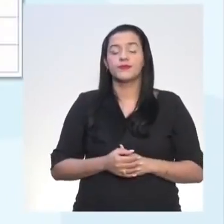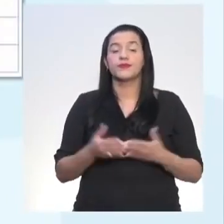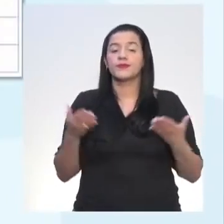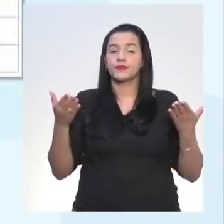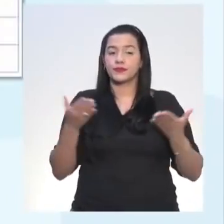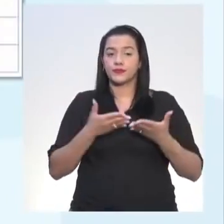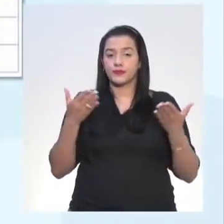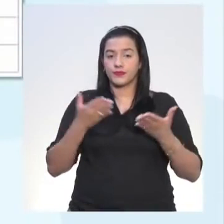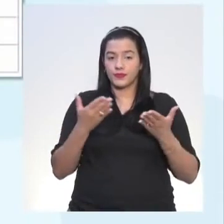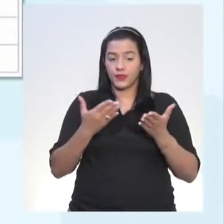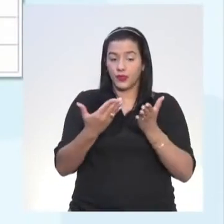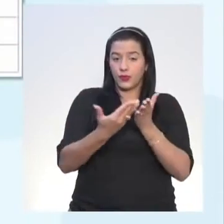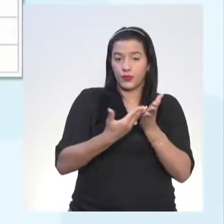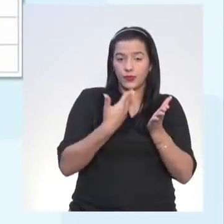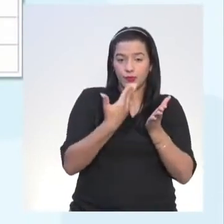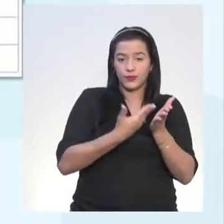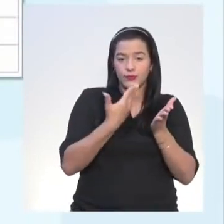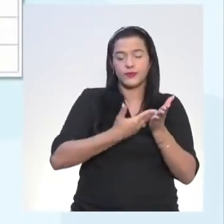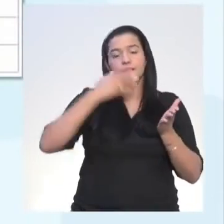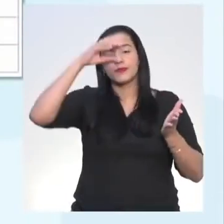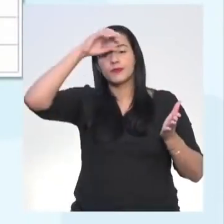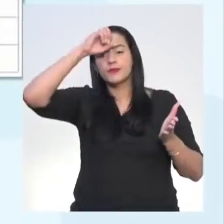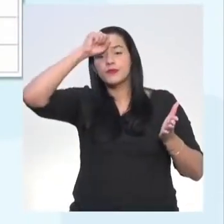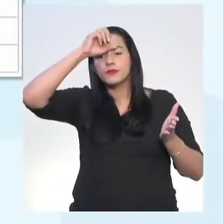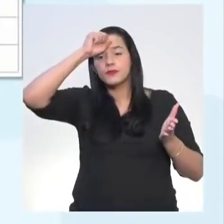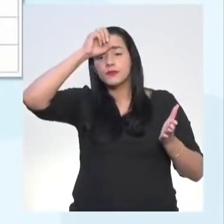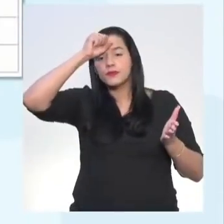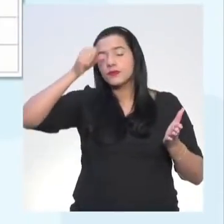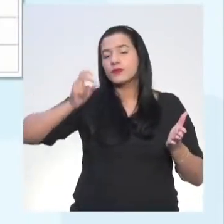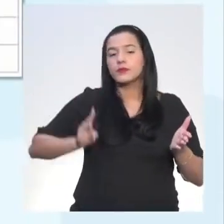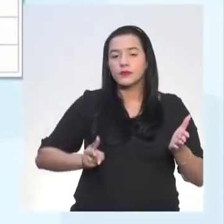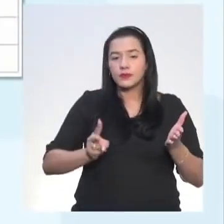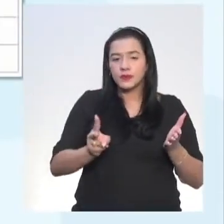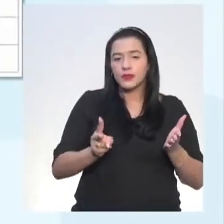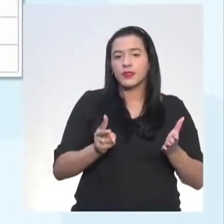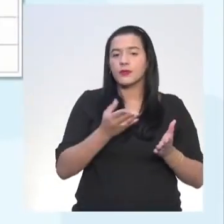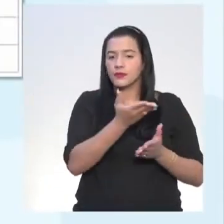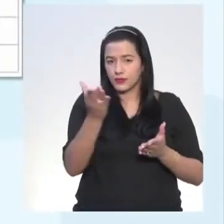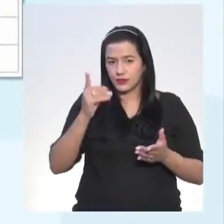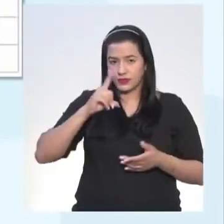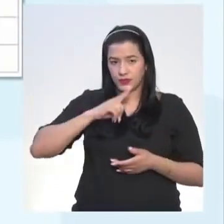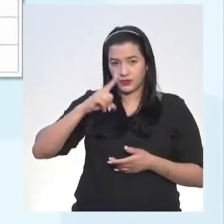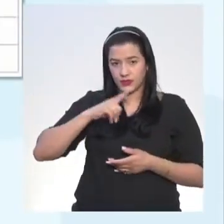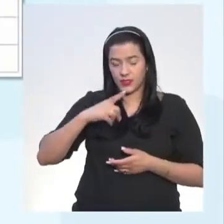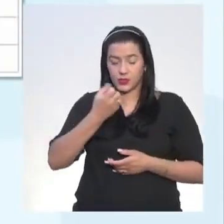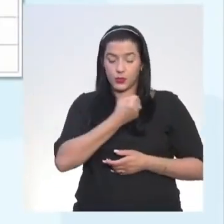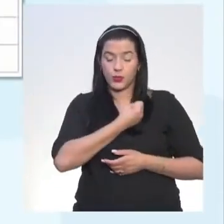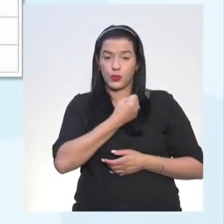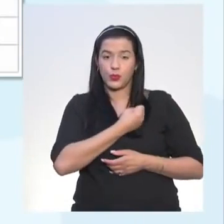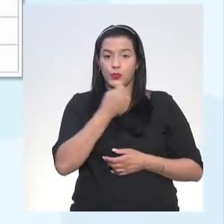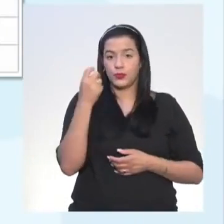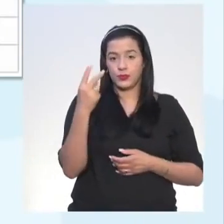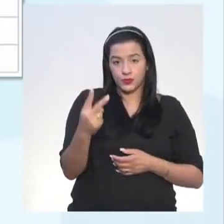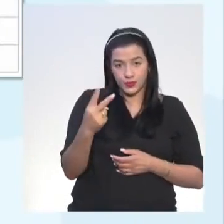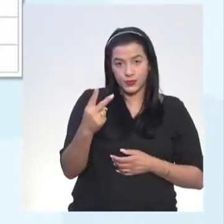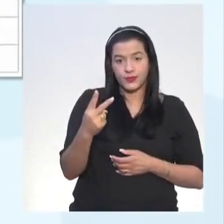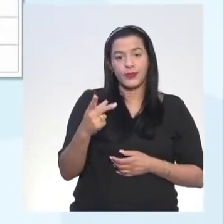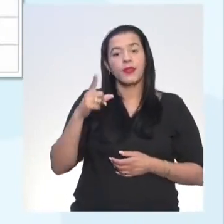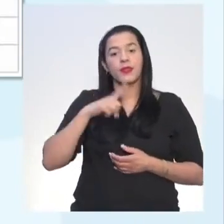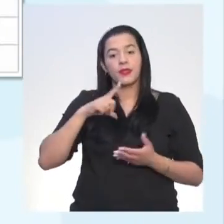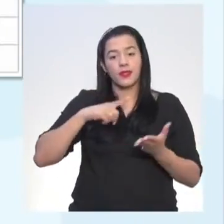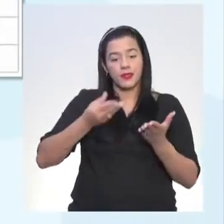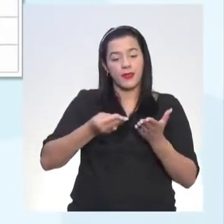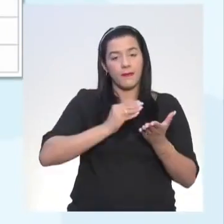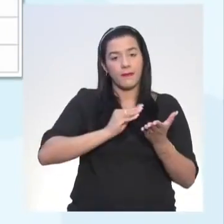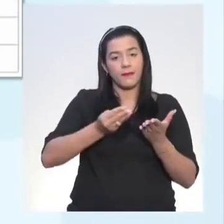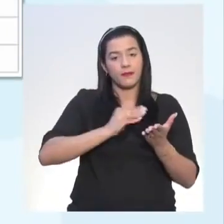lá no Aprender Sempre, para quem tem o Aprender Sempre aí, ó, no volume 2, na página